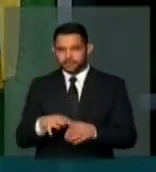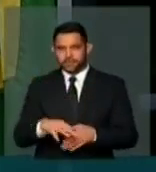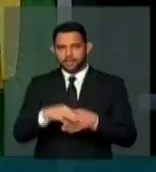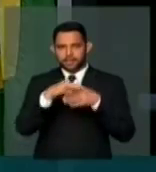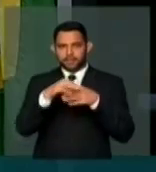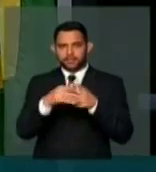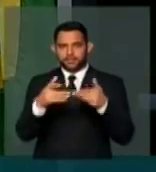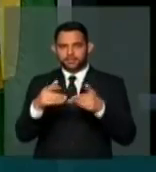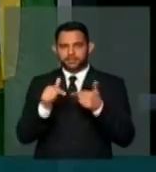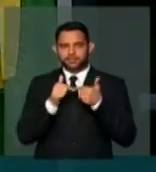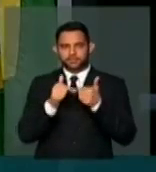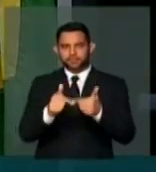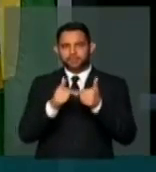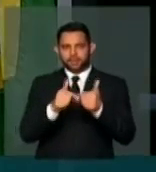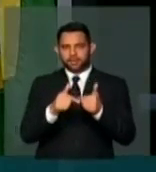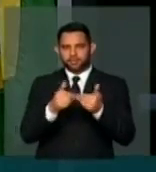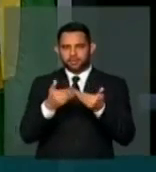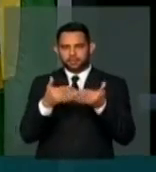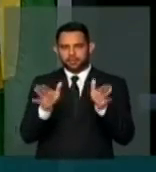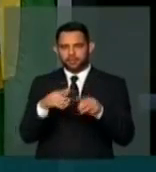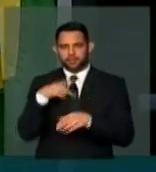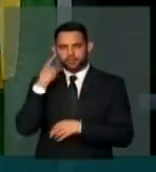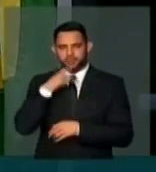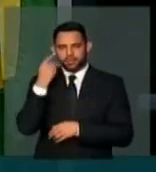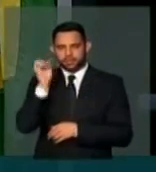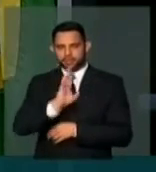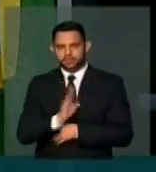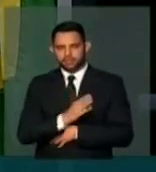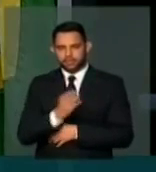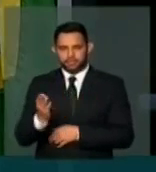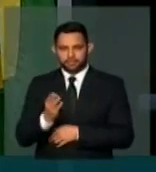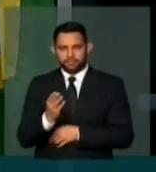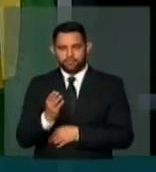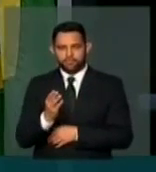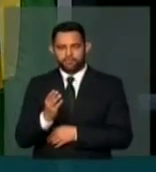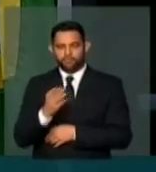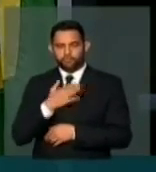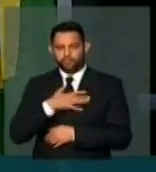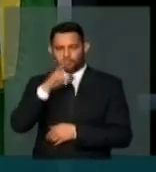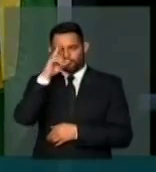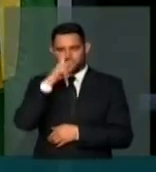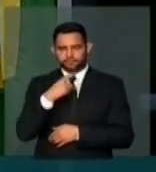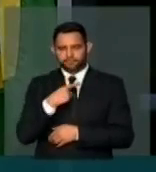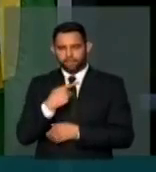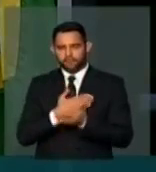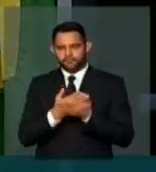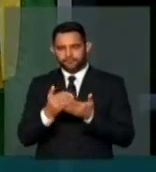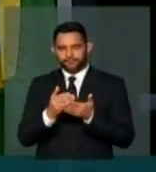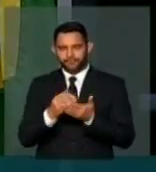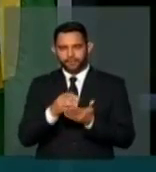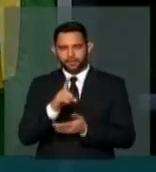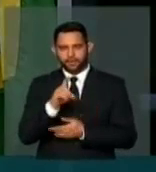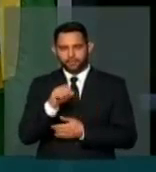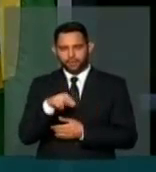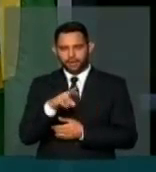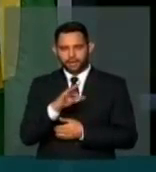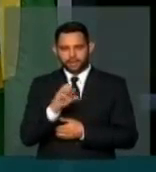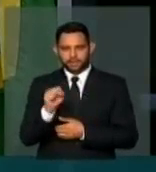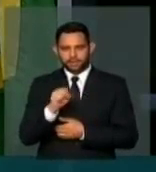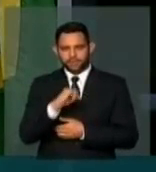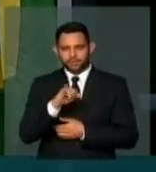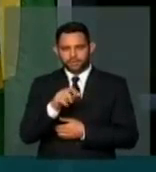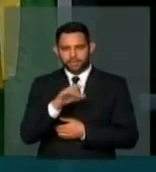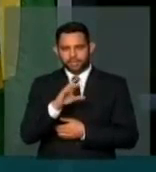lideranças que lutaram pela abertura política nesse país. Eu sou discípulo desses democratas, sou discípulo de